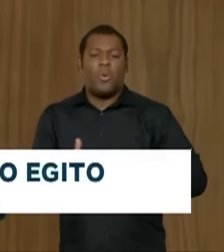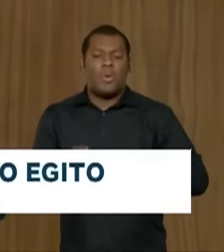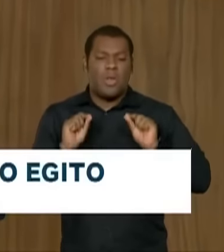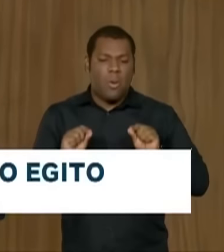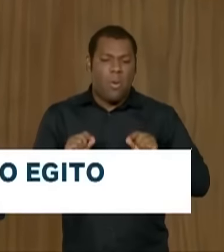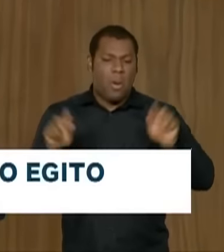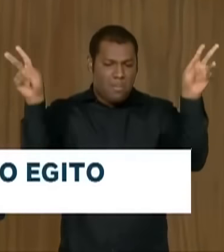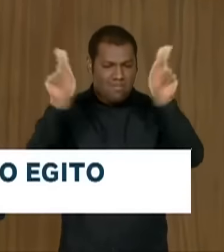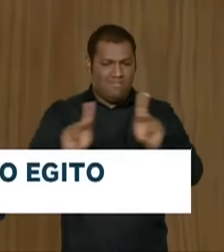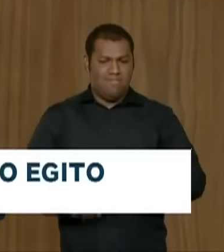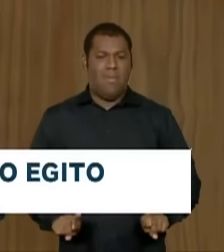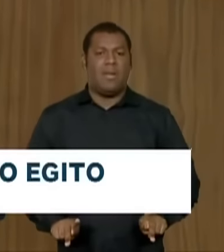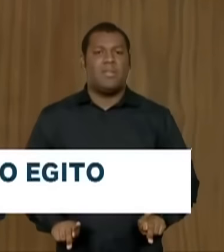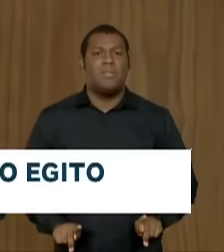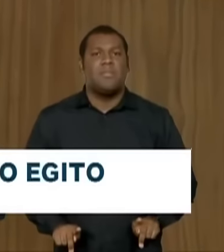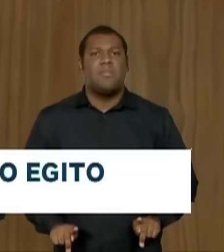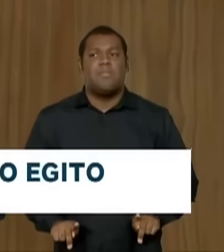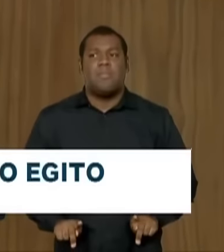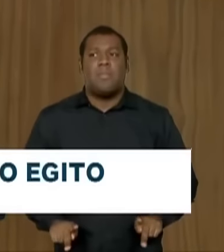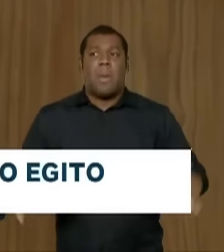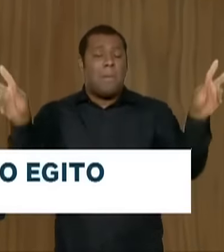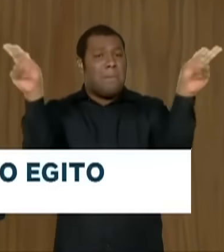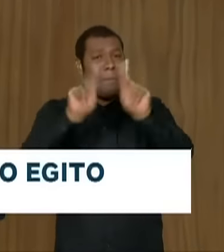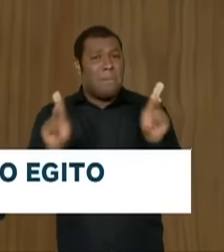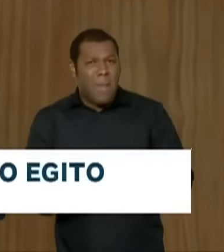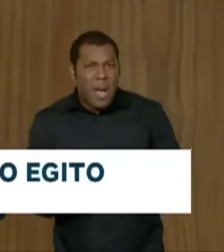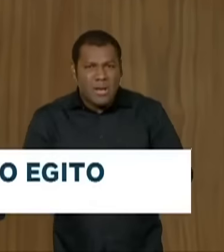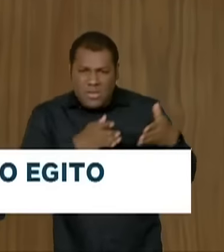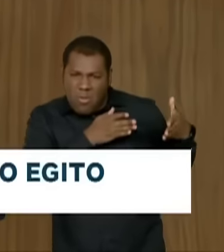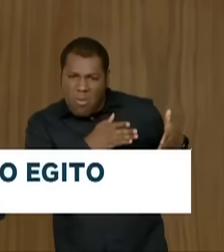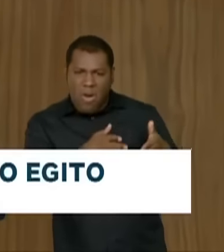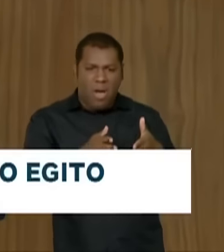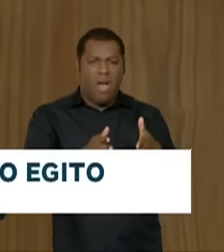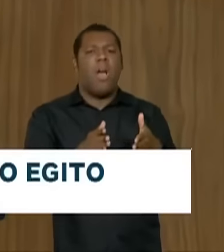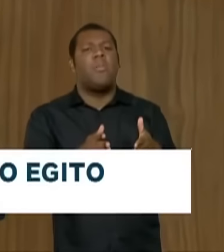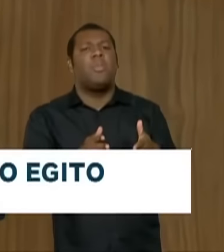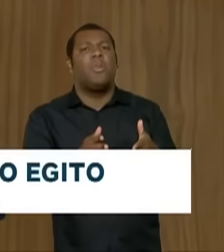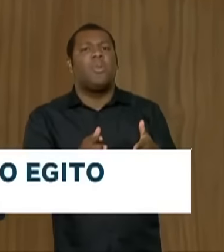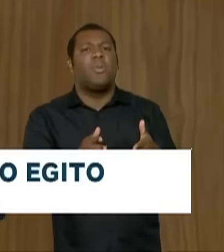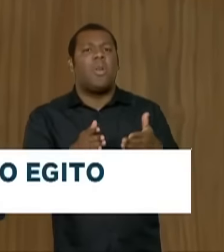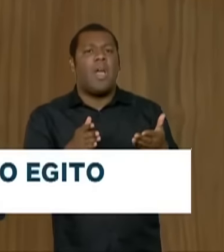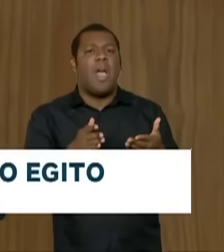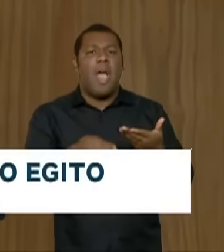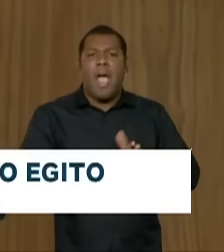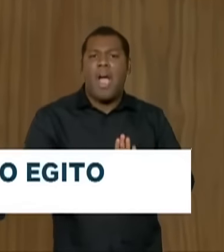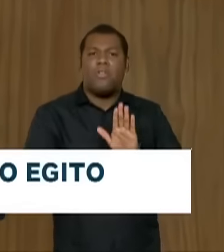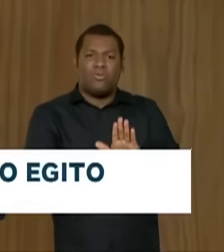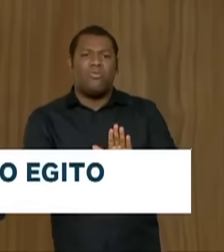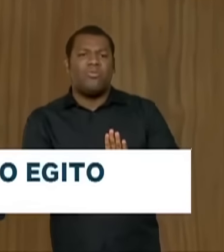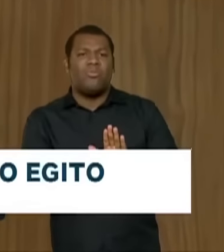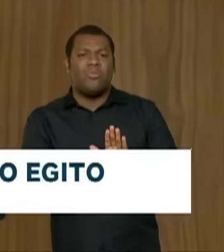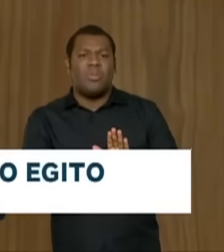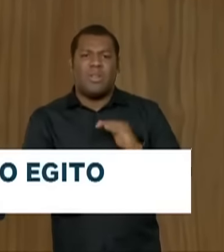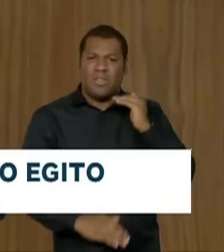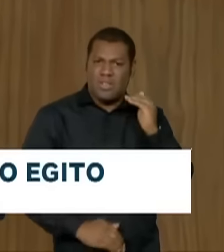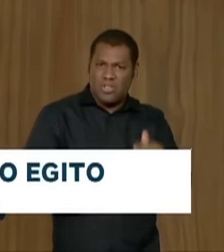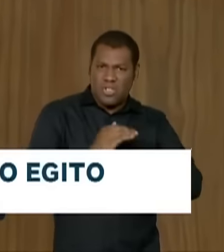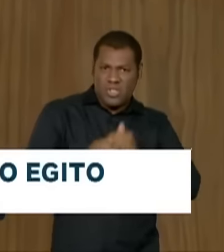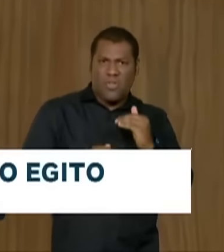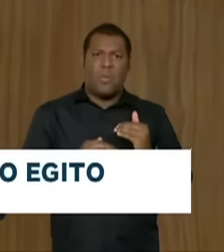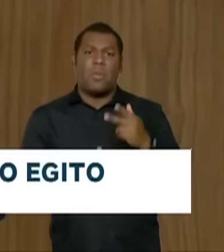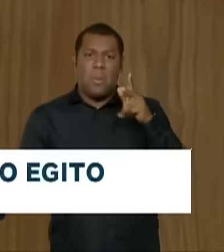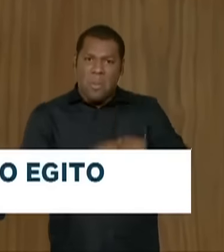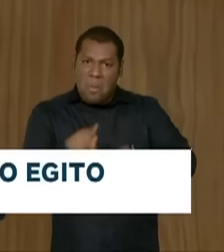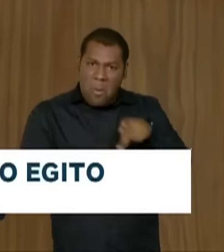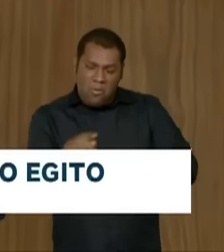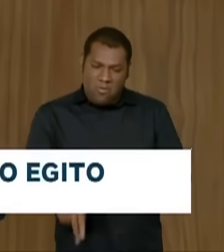paz. A paz é a única possibilidade que a gente tem de construir desenvolvimento e melhoria de